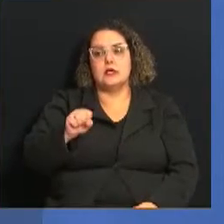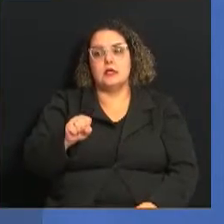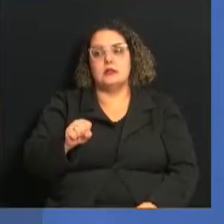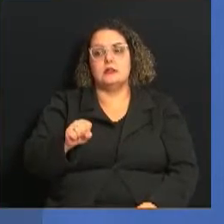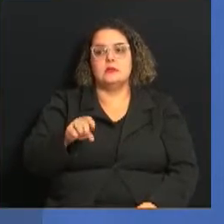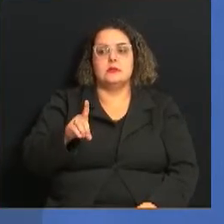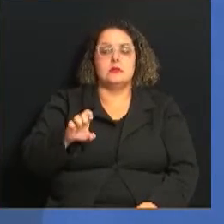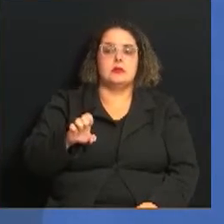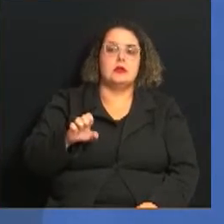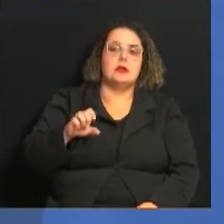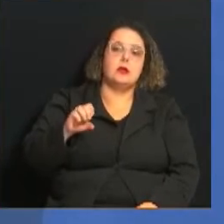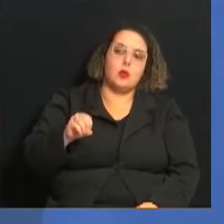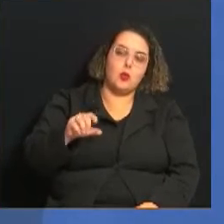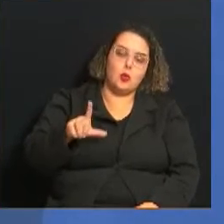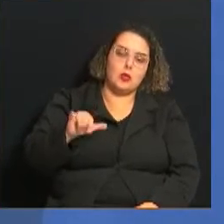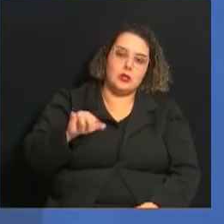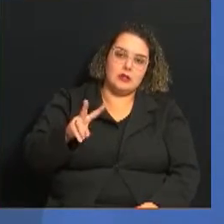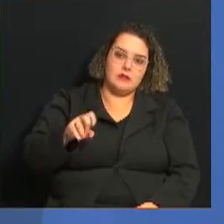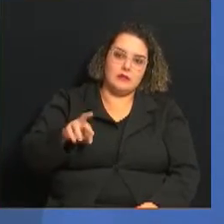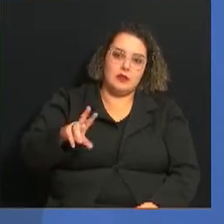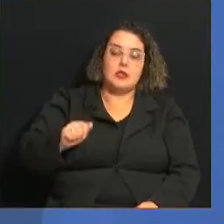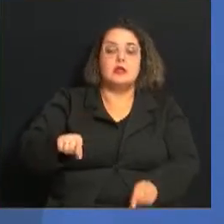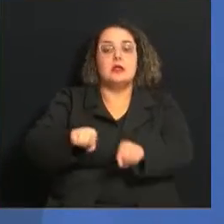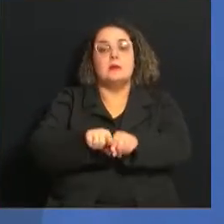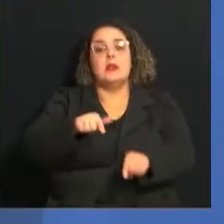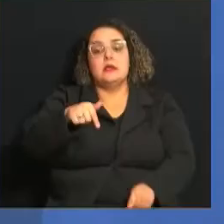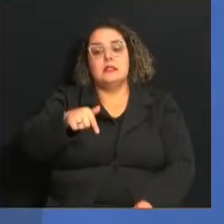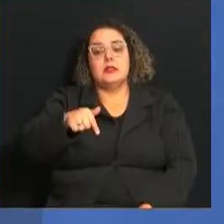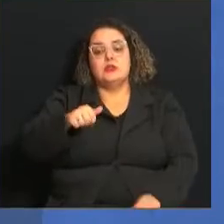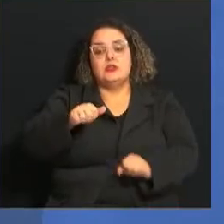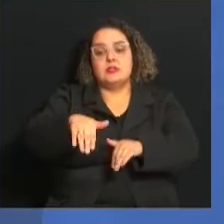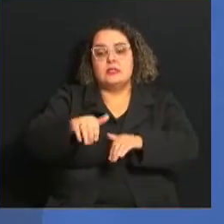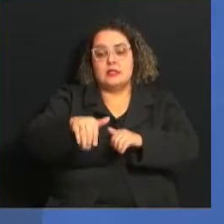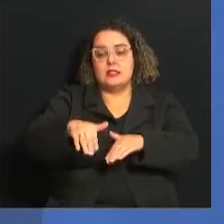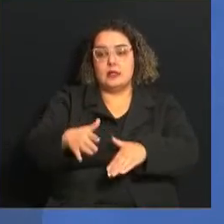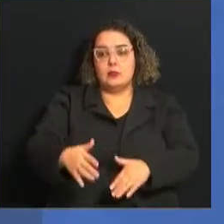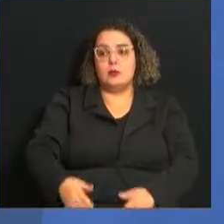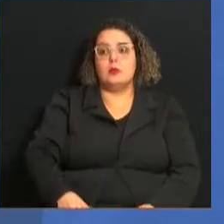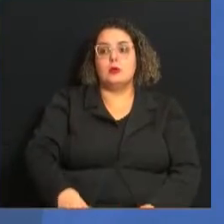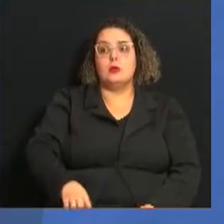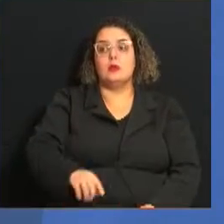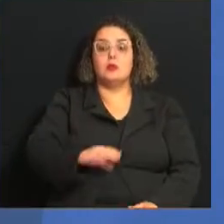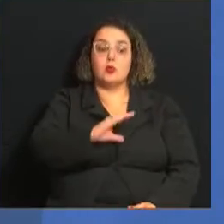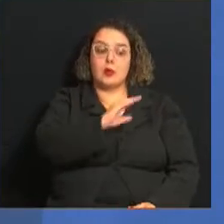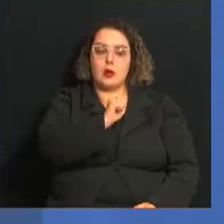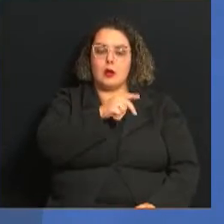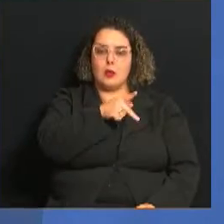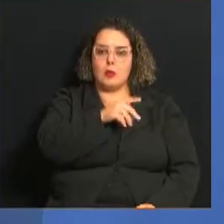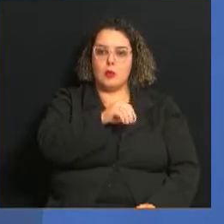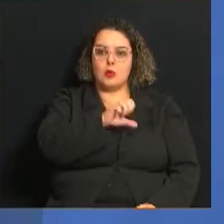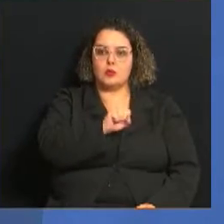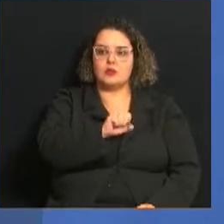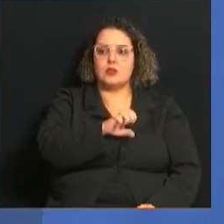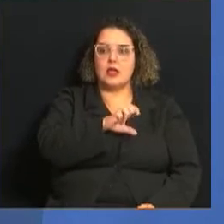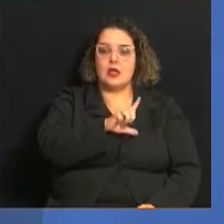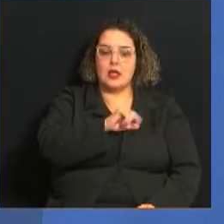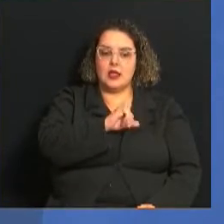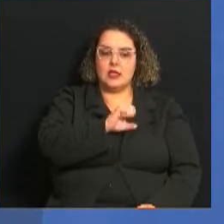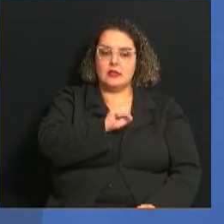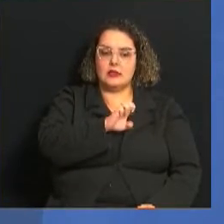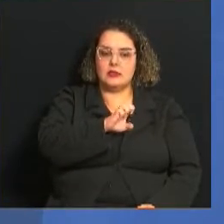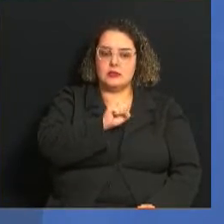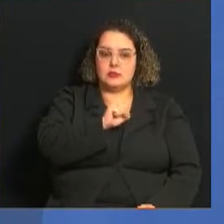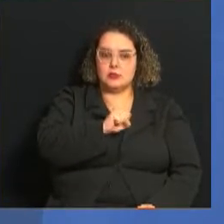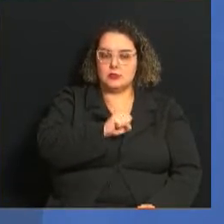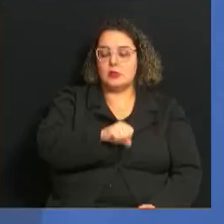Setembro. Lembrando que tanto lá no Novo Campos Elíseos quanto na Vila Industrial, agentes de mobilidade urbana da INDEC estarão no